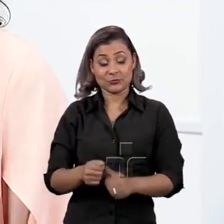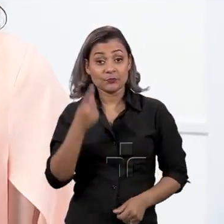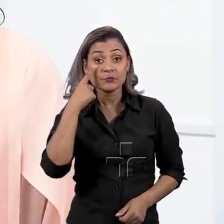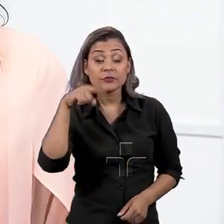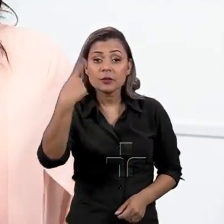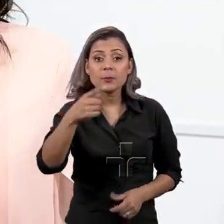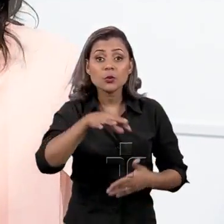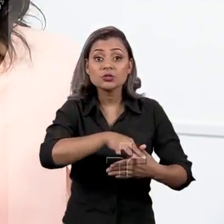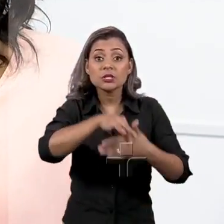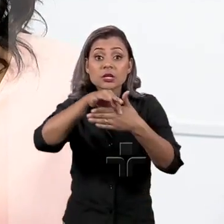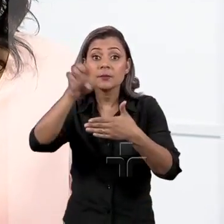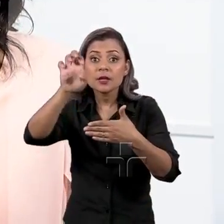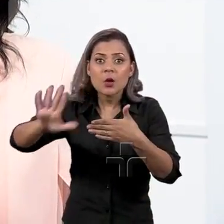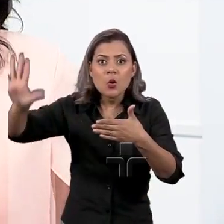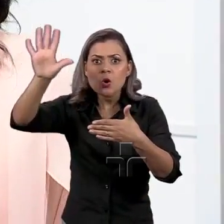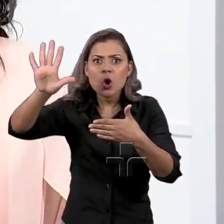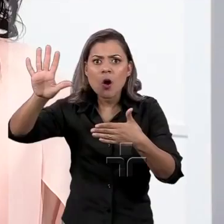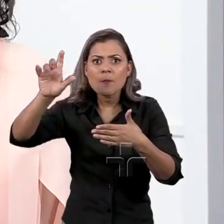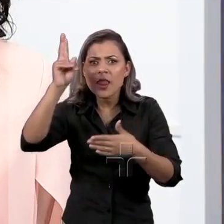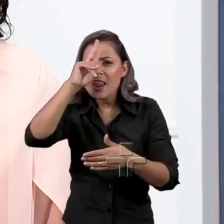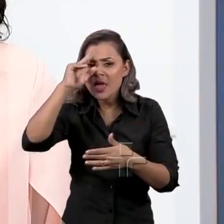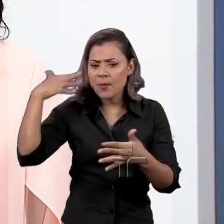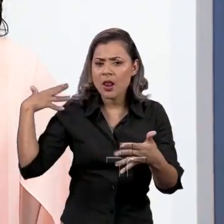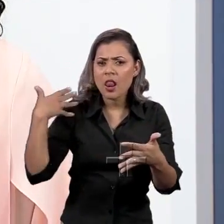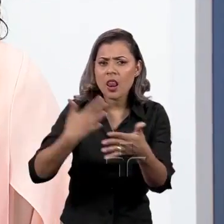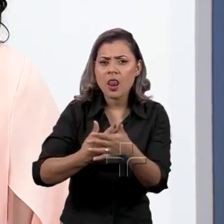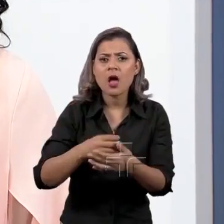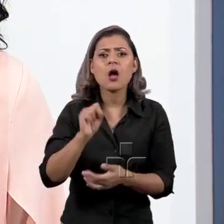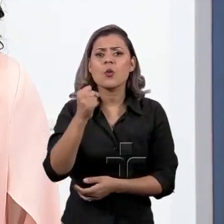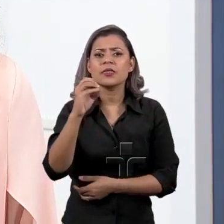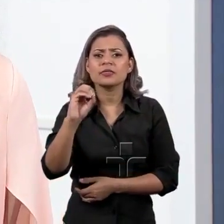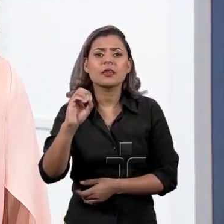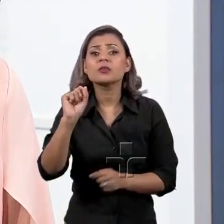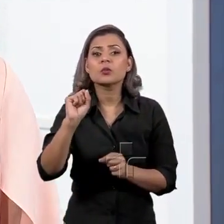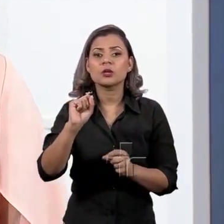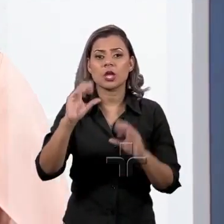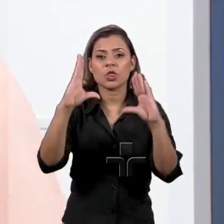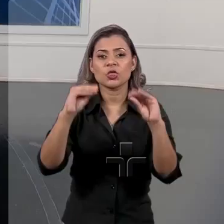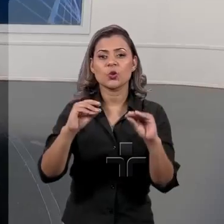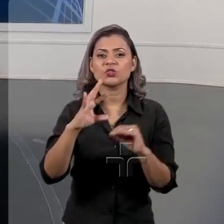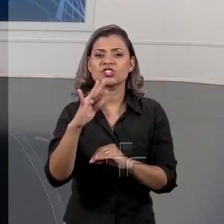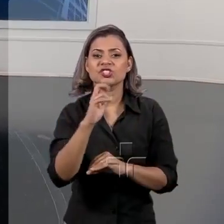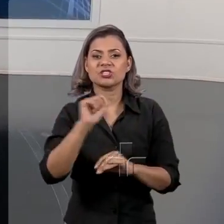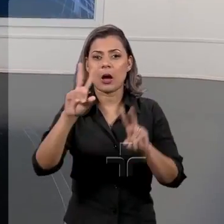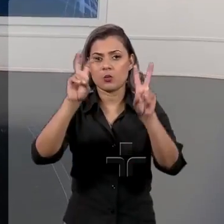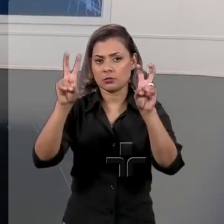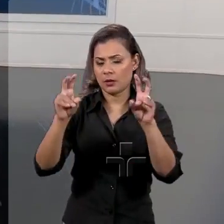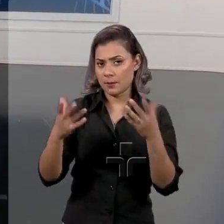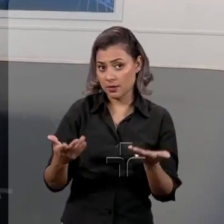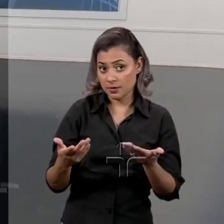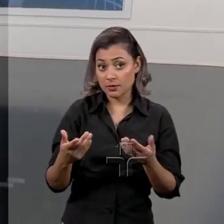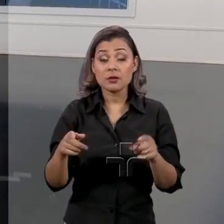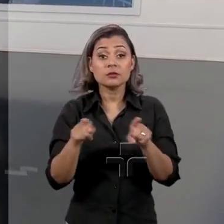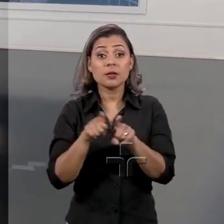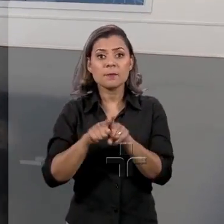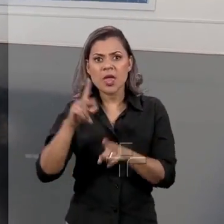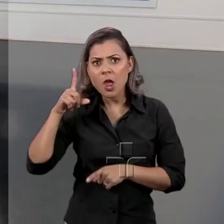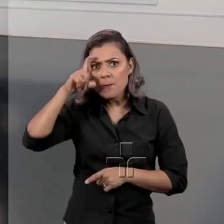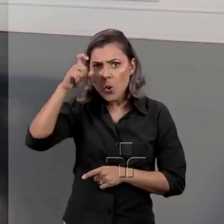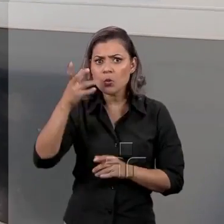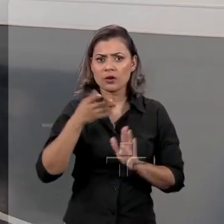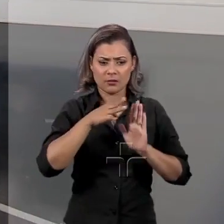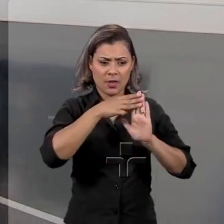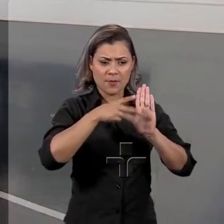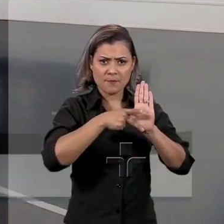instantes, líderes da Europa lembram os 80 anos da Noite dos Cristais. E ainda, Sérgio Moro quer aprovação de